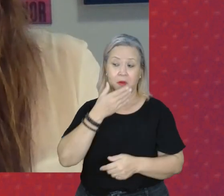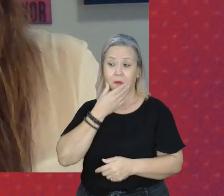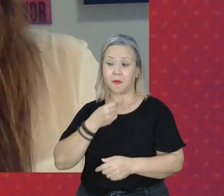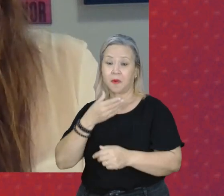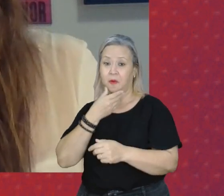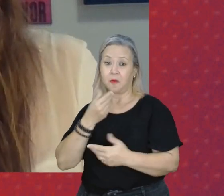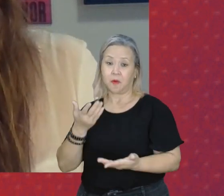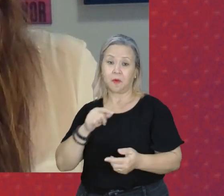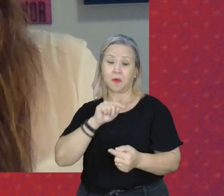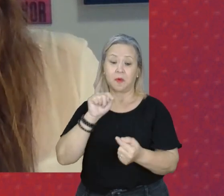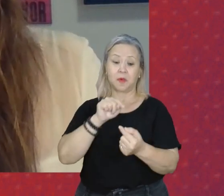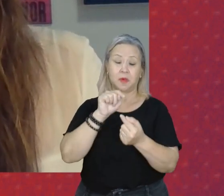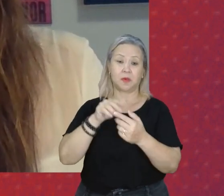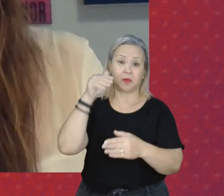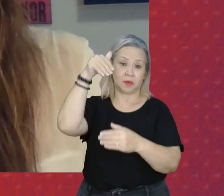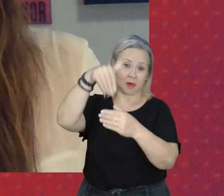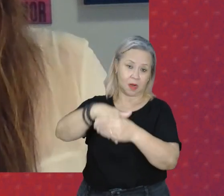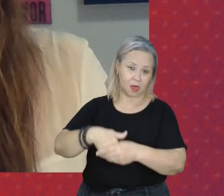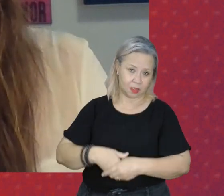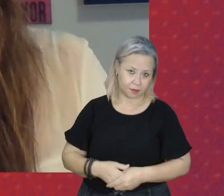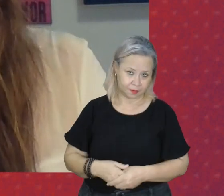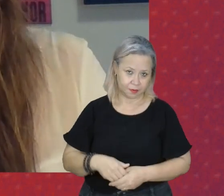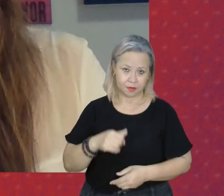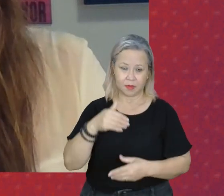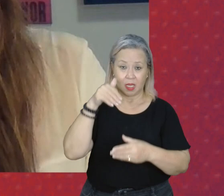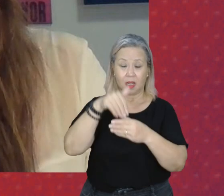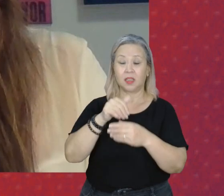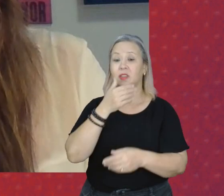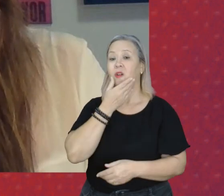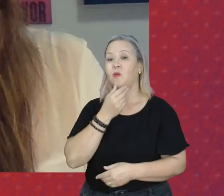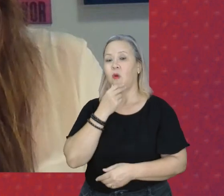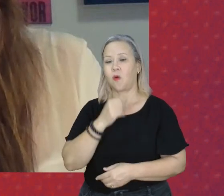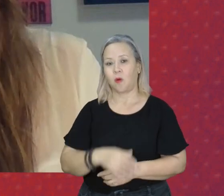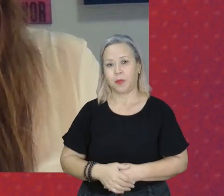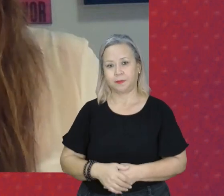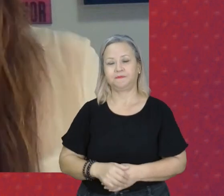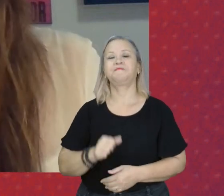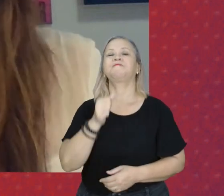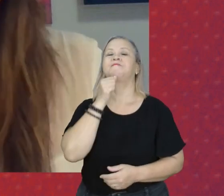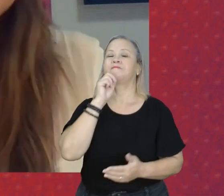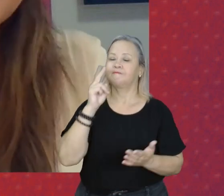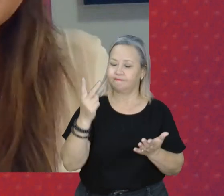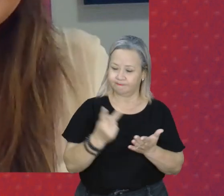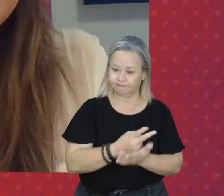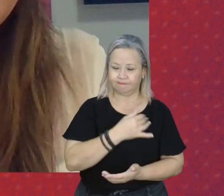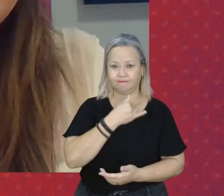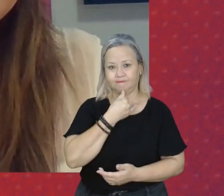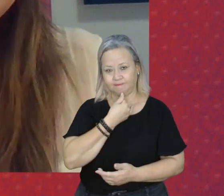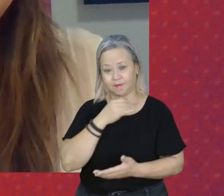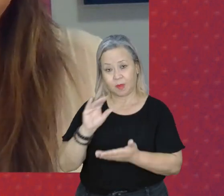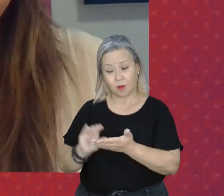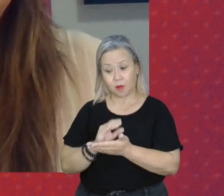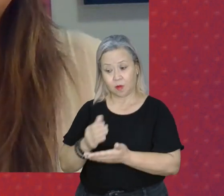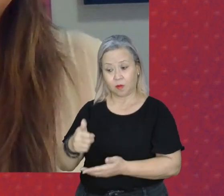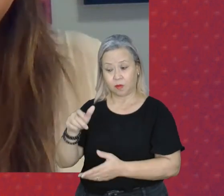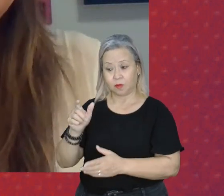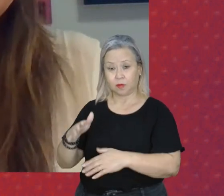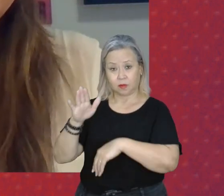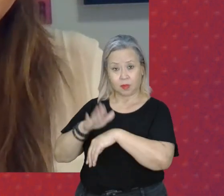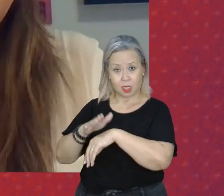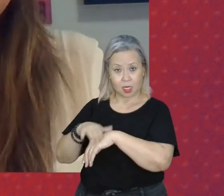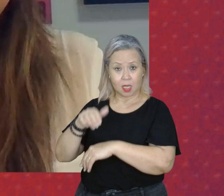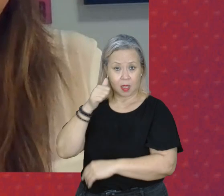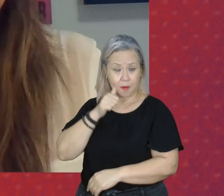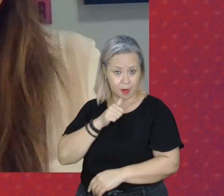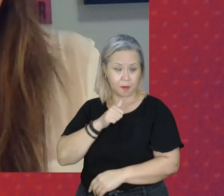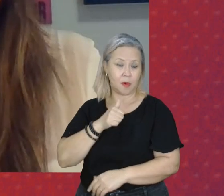meu objetivo de eleger. Então, isso acontece ainda, gente, infelizmente. Então, o recurso que vai para a mulher,